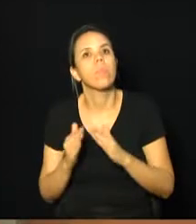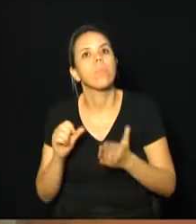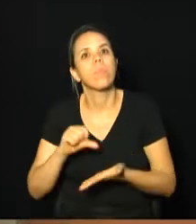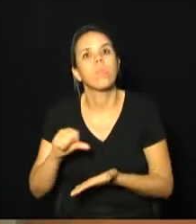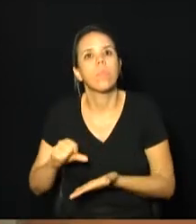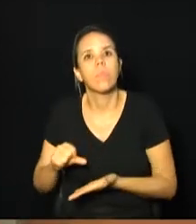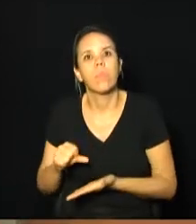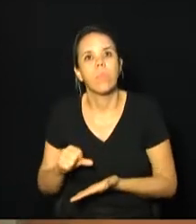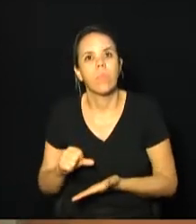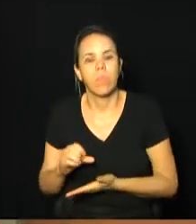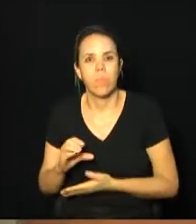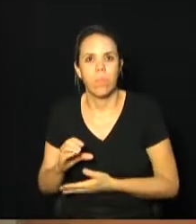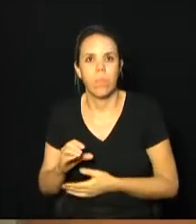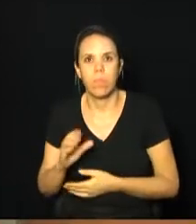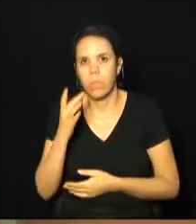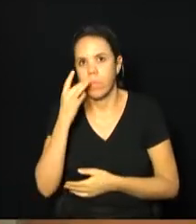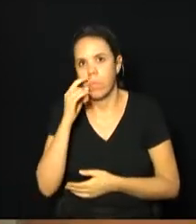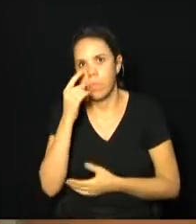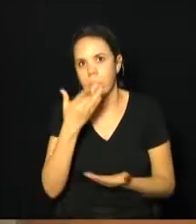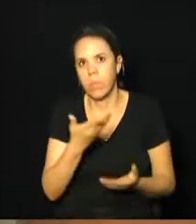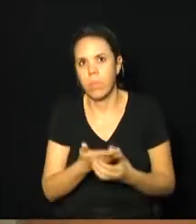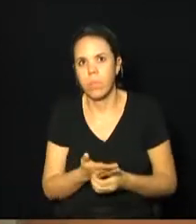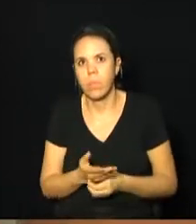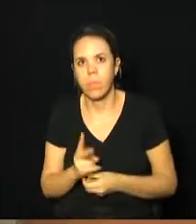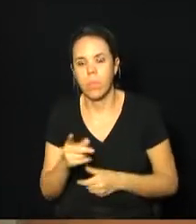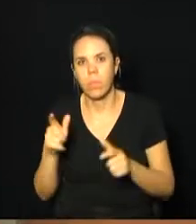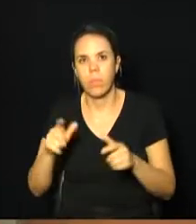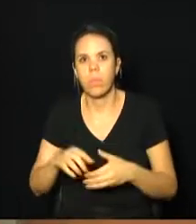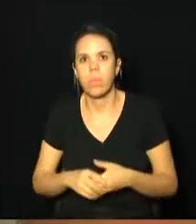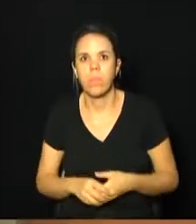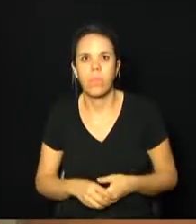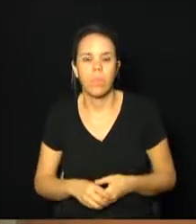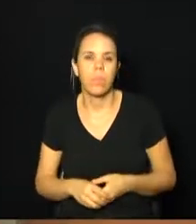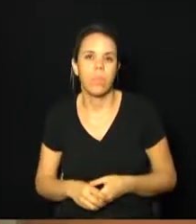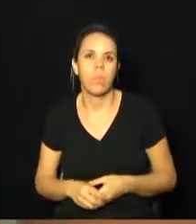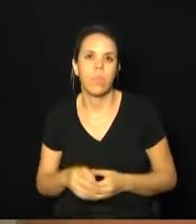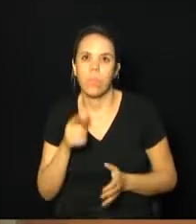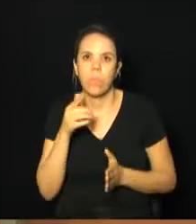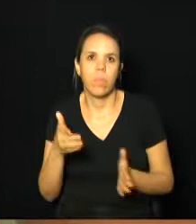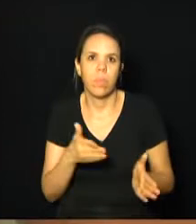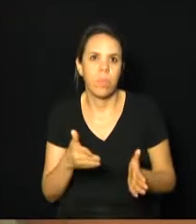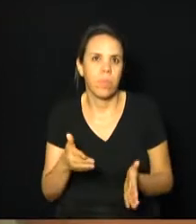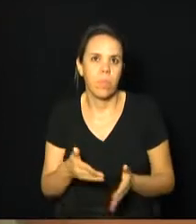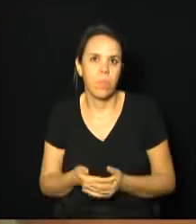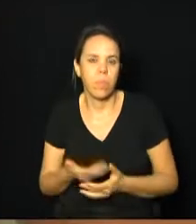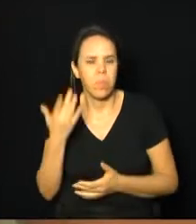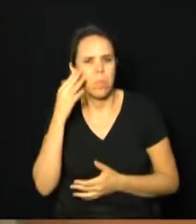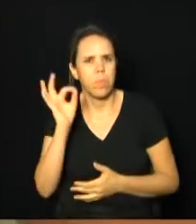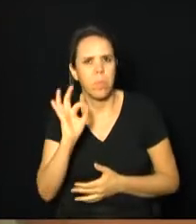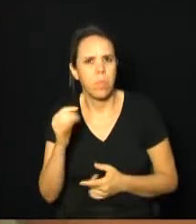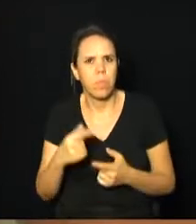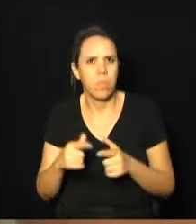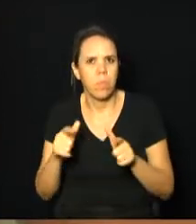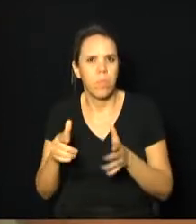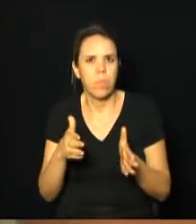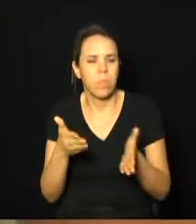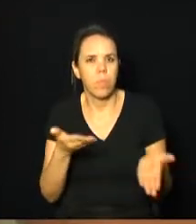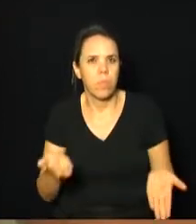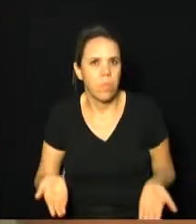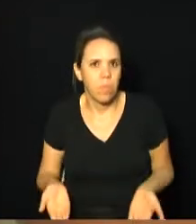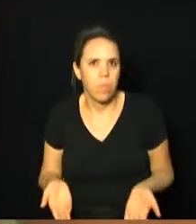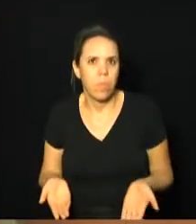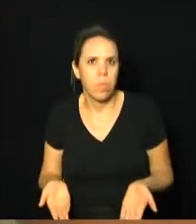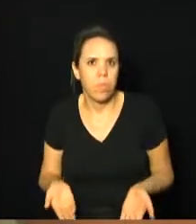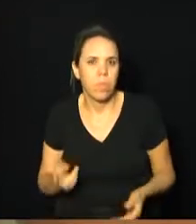região ali do Capivari, do Ouro Verde. E aquele lugar, para mim, o rio, eu não entendia que aquele ali era o rio